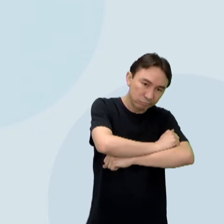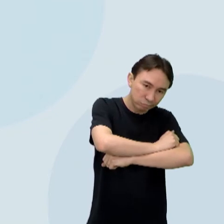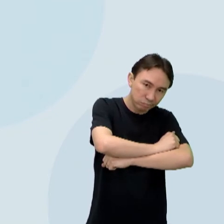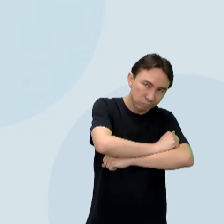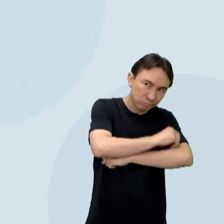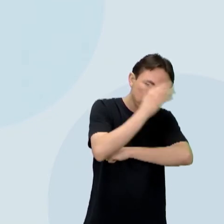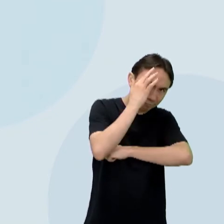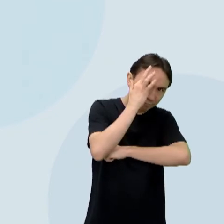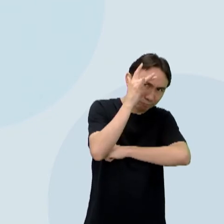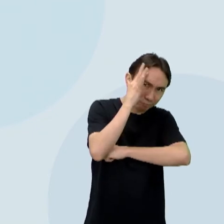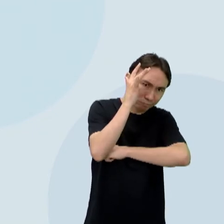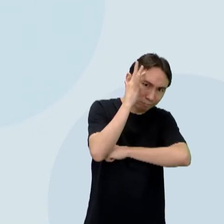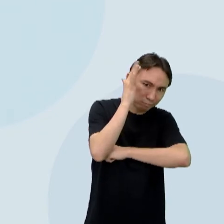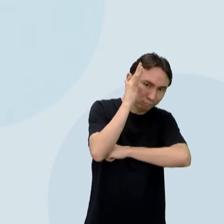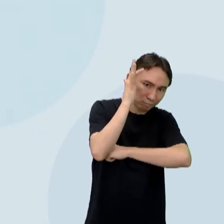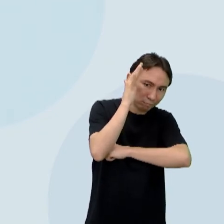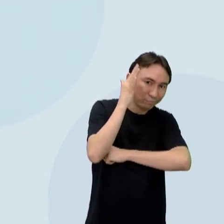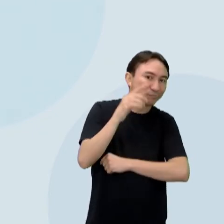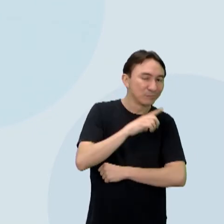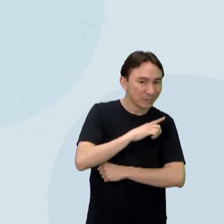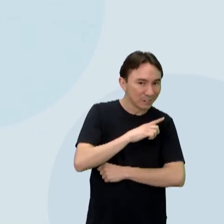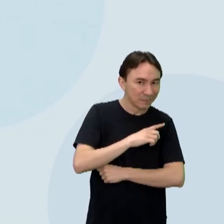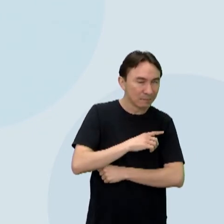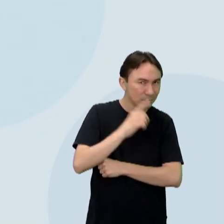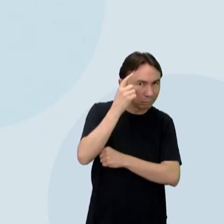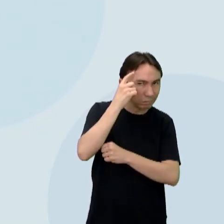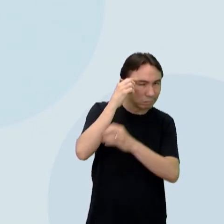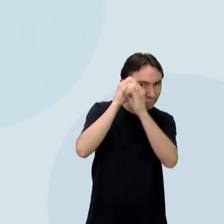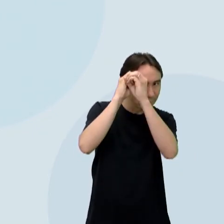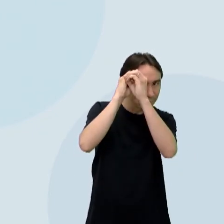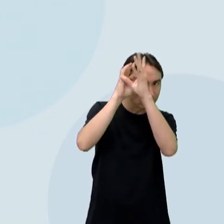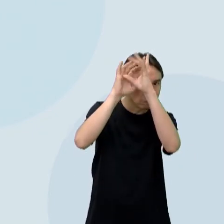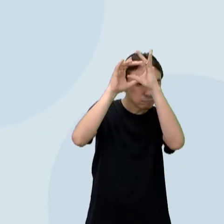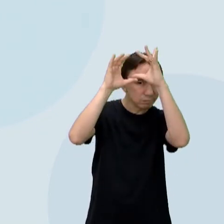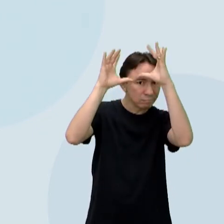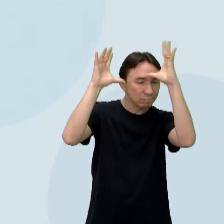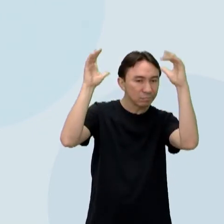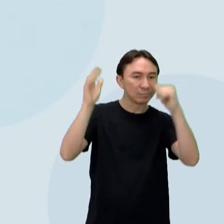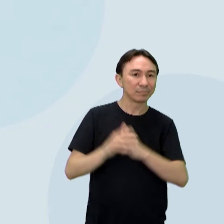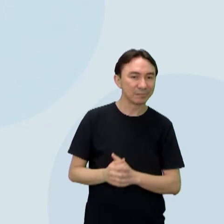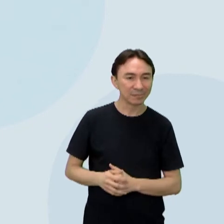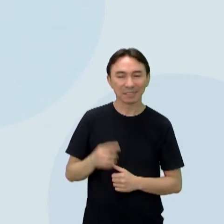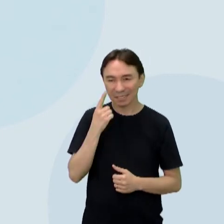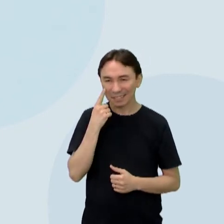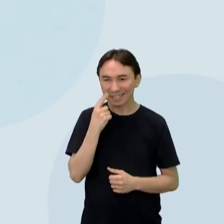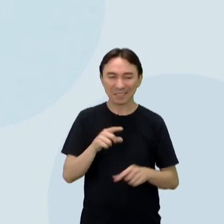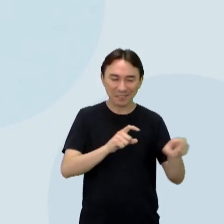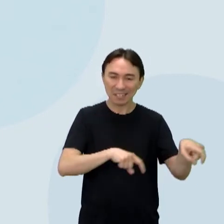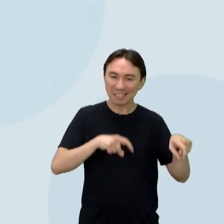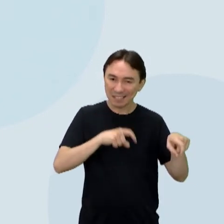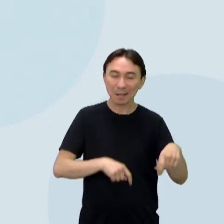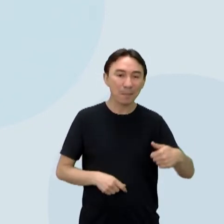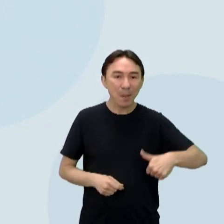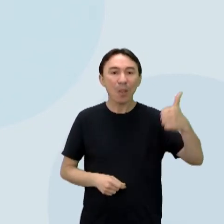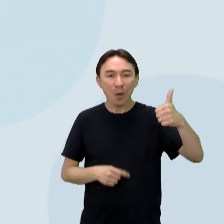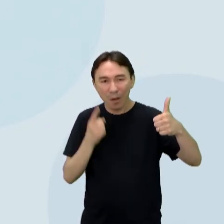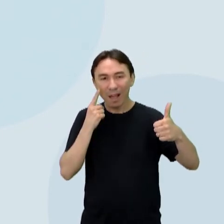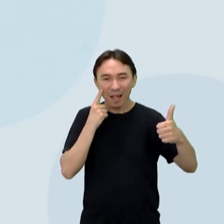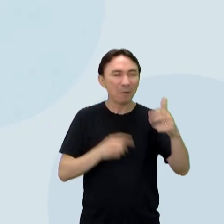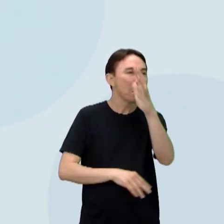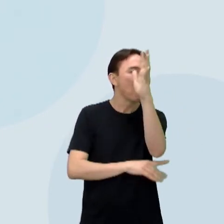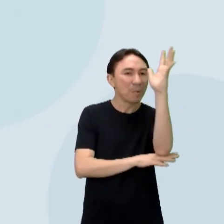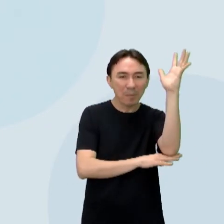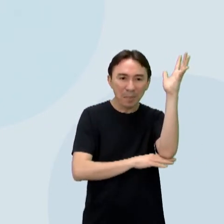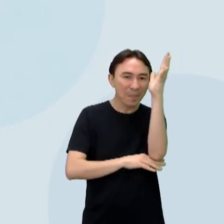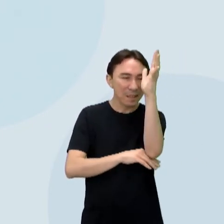funcionando, né? Então, uma das melhores coisas na fazenda é toda a natureza. Está em toda parte,